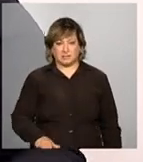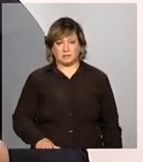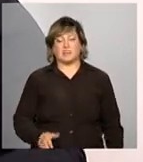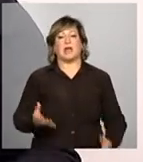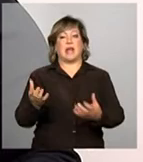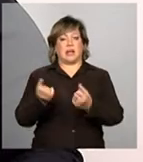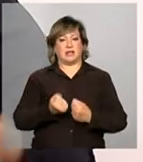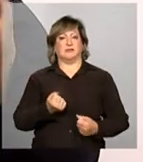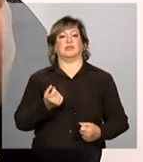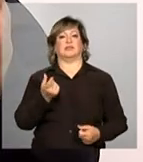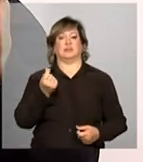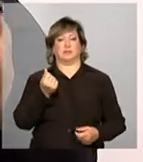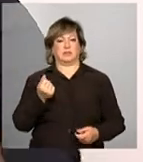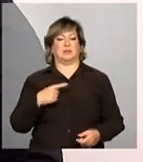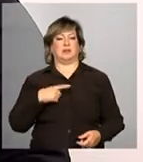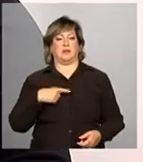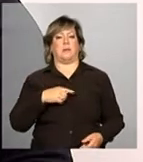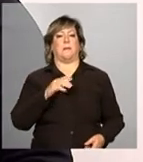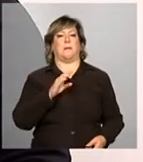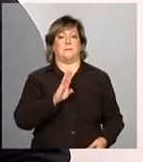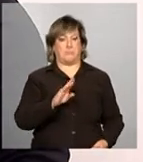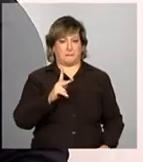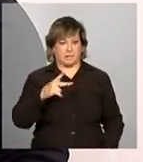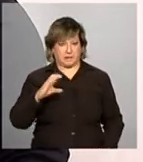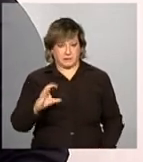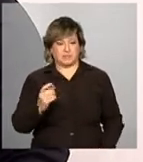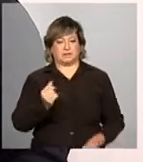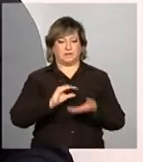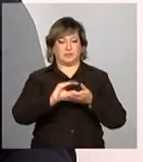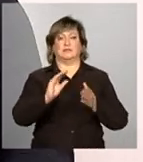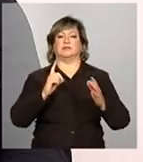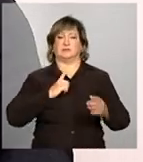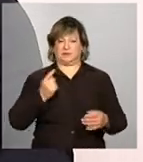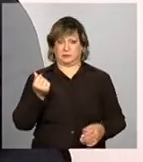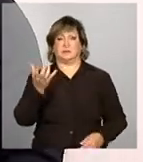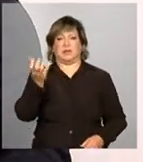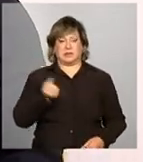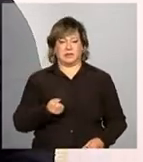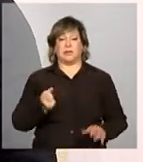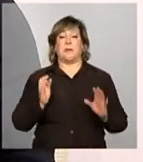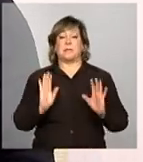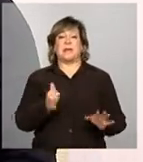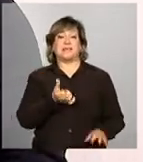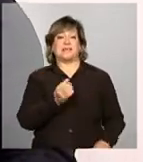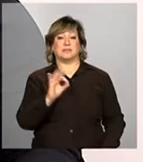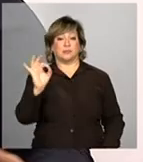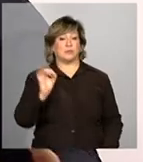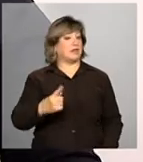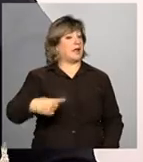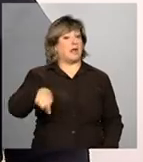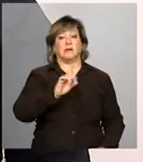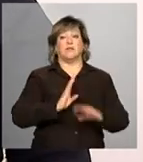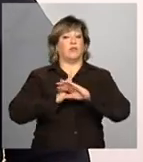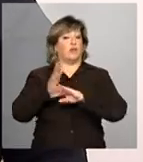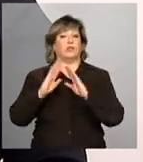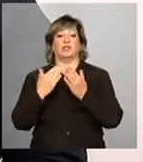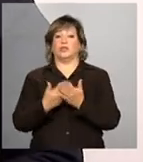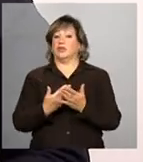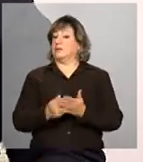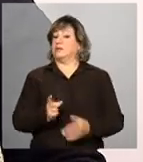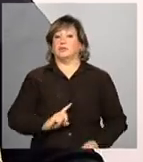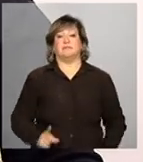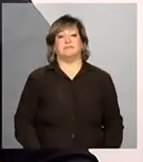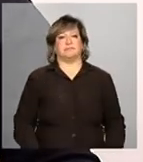recebe o benefício prestação continuada você já recebe a transferência de venda e mais sessenta por cento delas não estão na escola